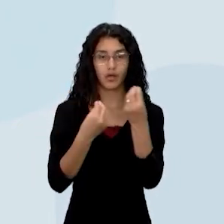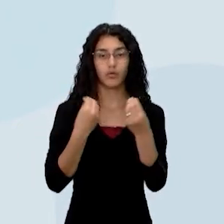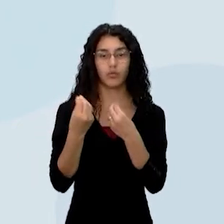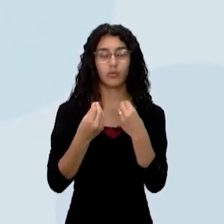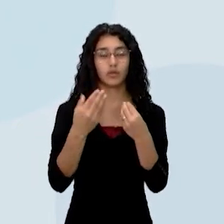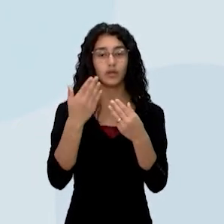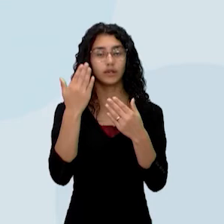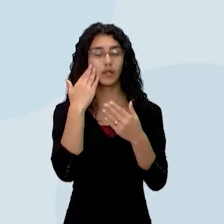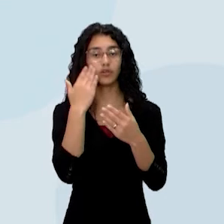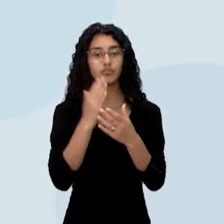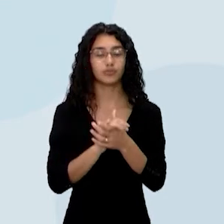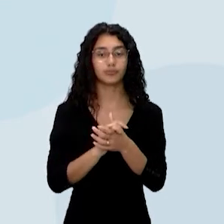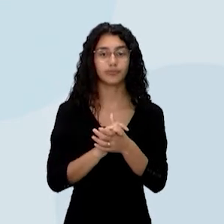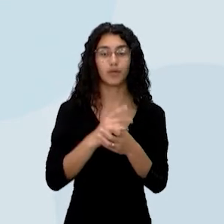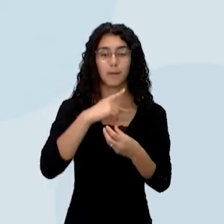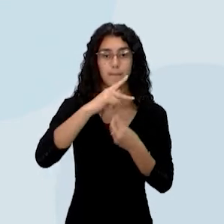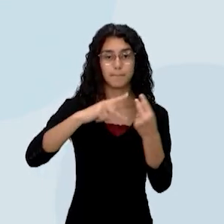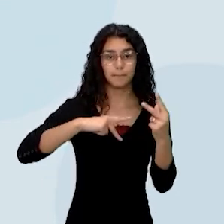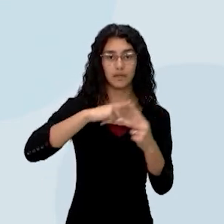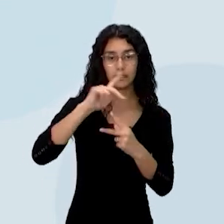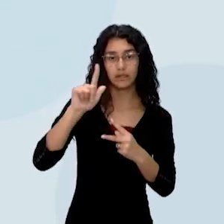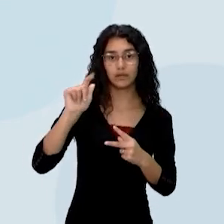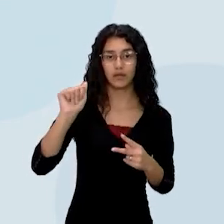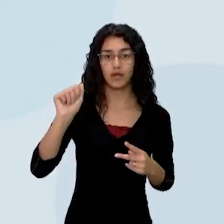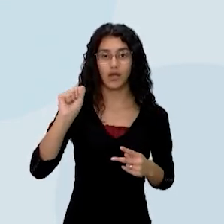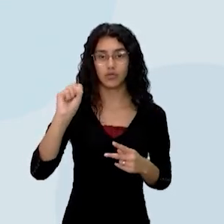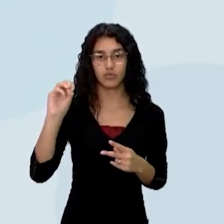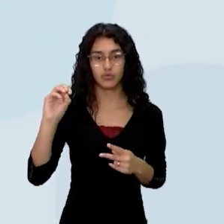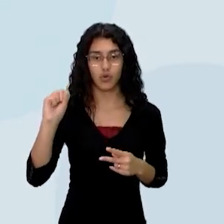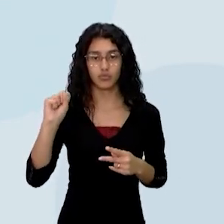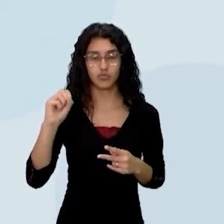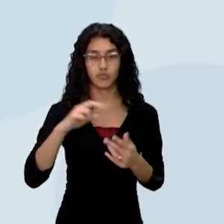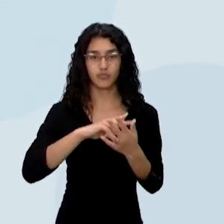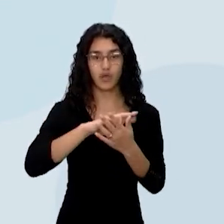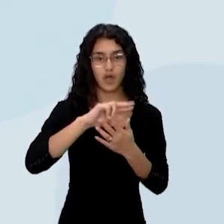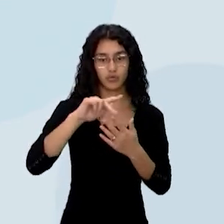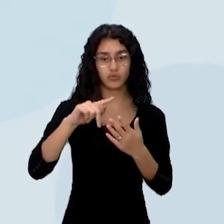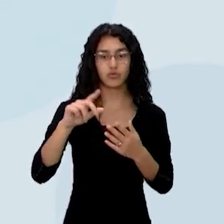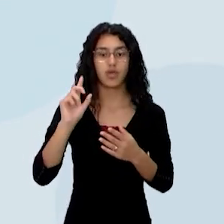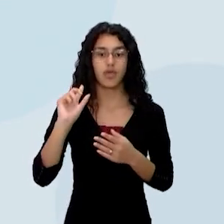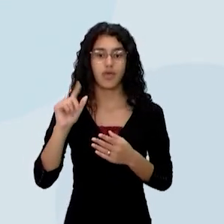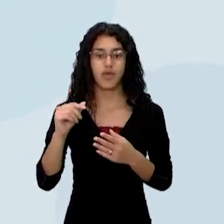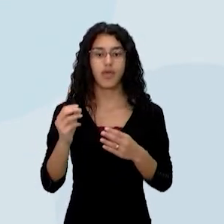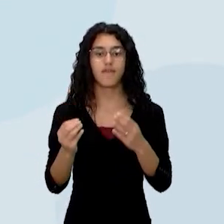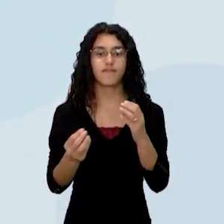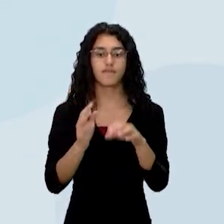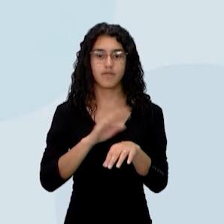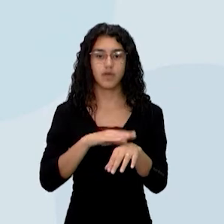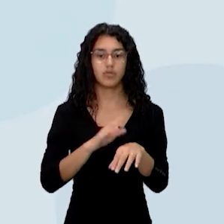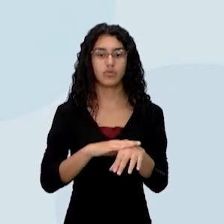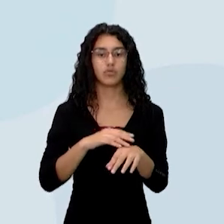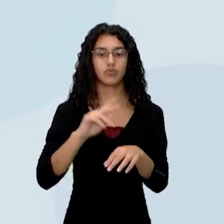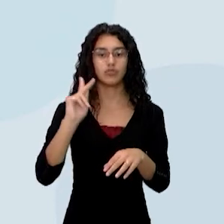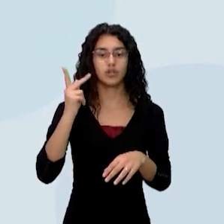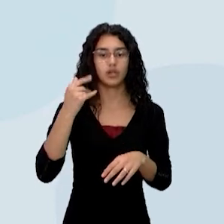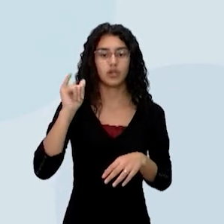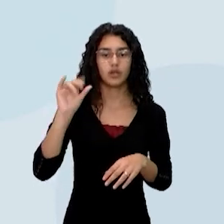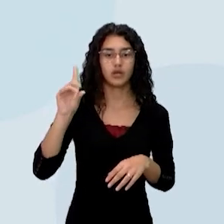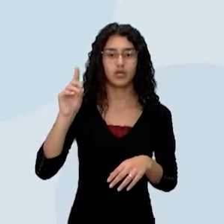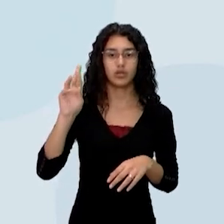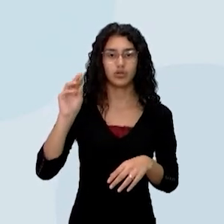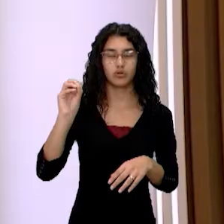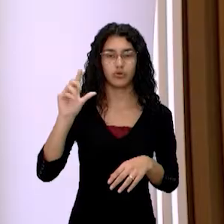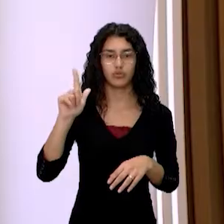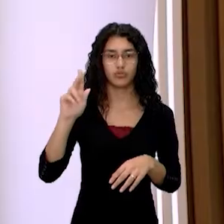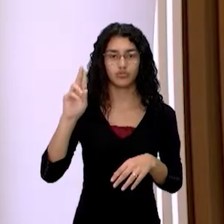planetas gasosos, na sua maioria, é composto de hidrogênio e hélio. E hélio. Uhum. Né, no caso. Ou seja,